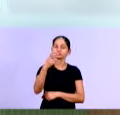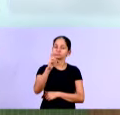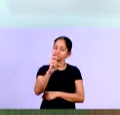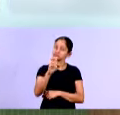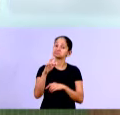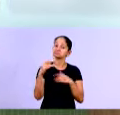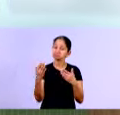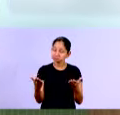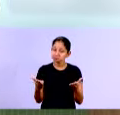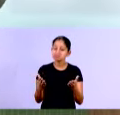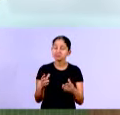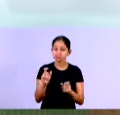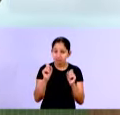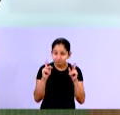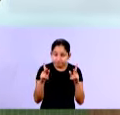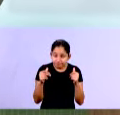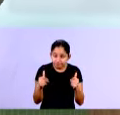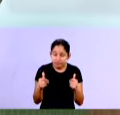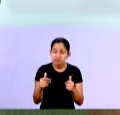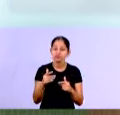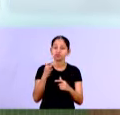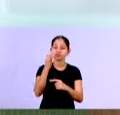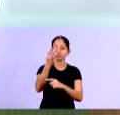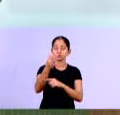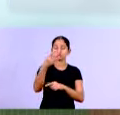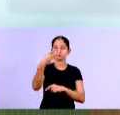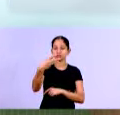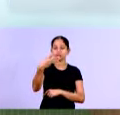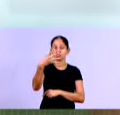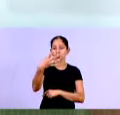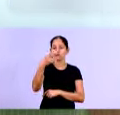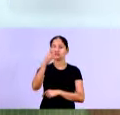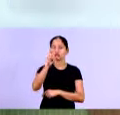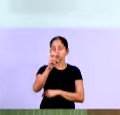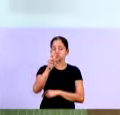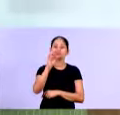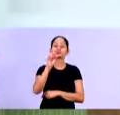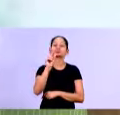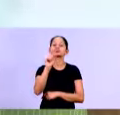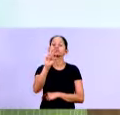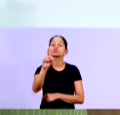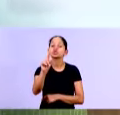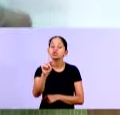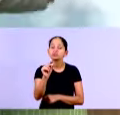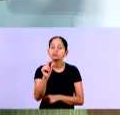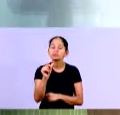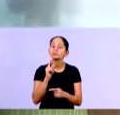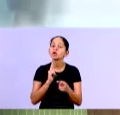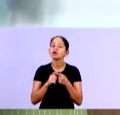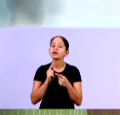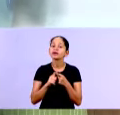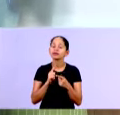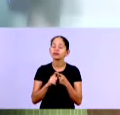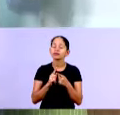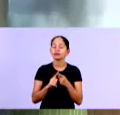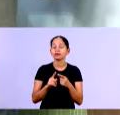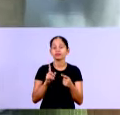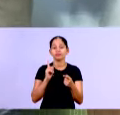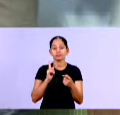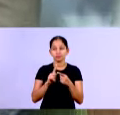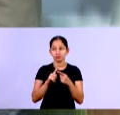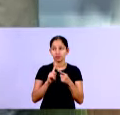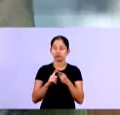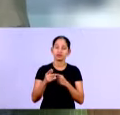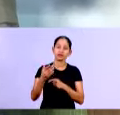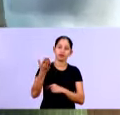345. Ok? Valor futuro, 345. Por que era 345? Por causa disso aqui, ó. Porque eu somava o